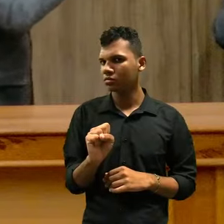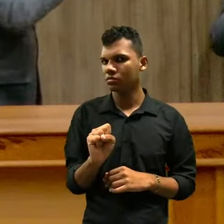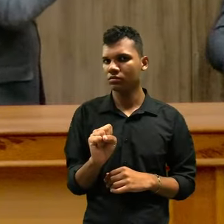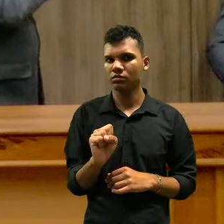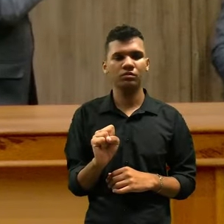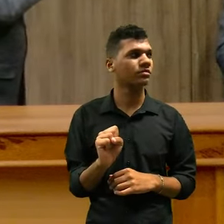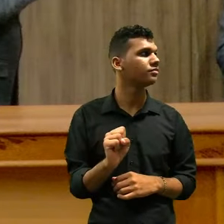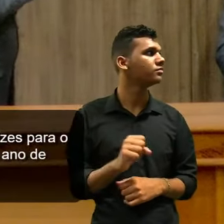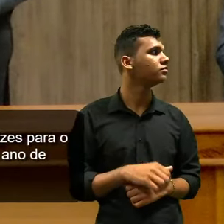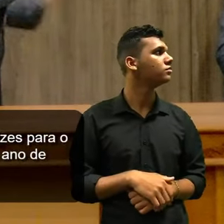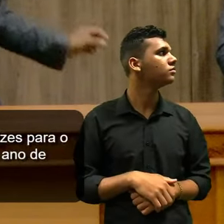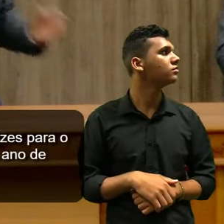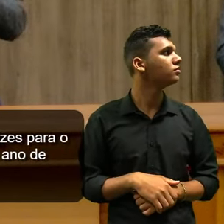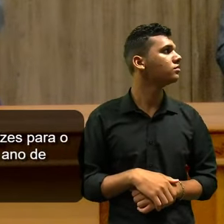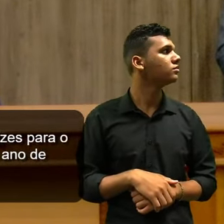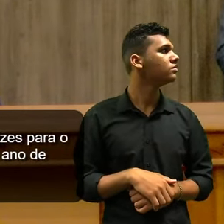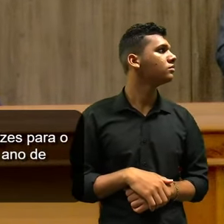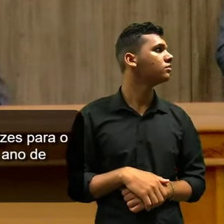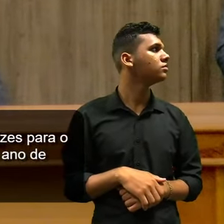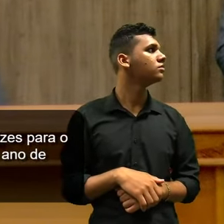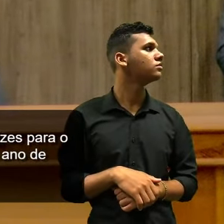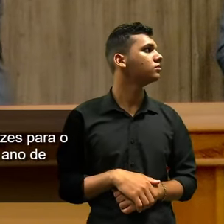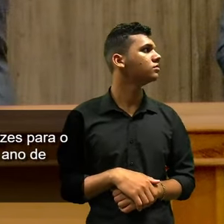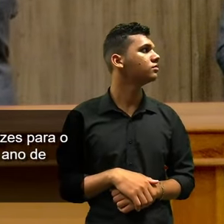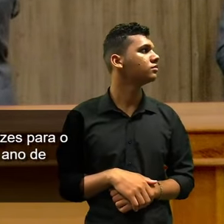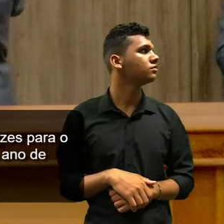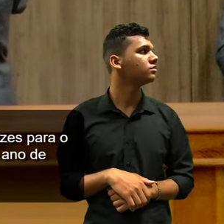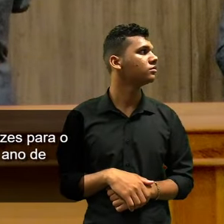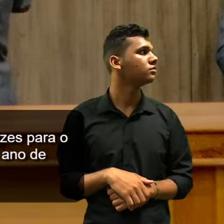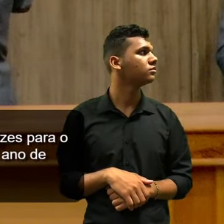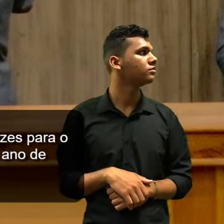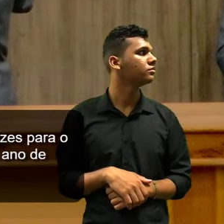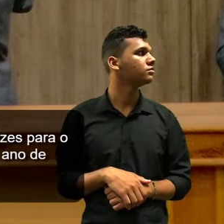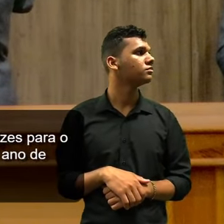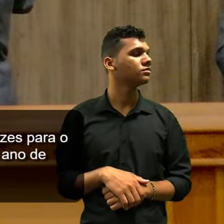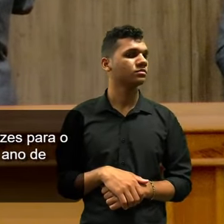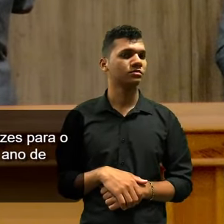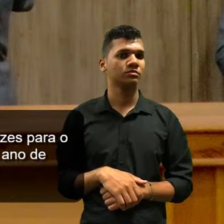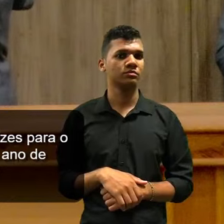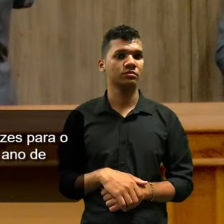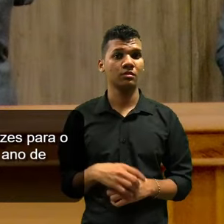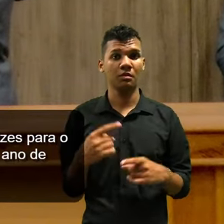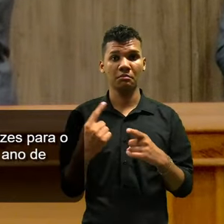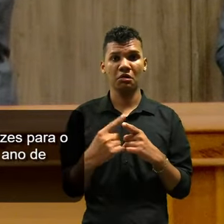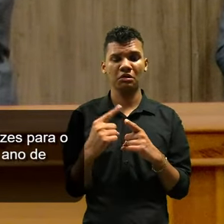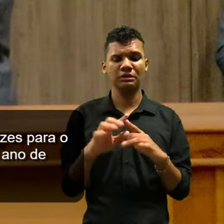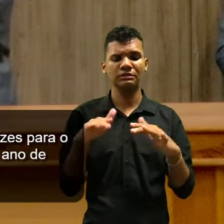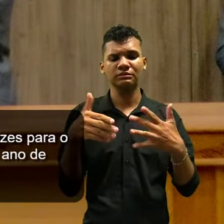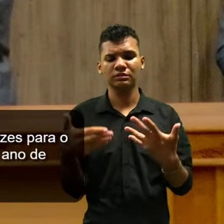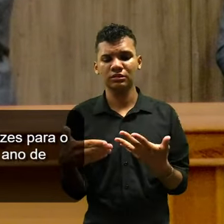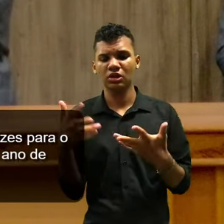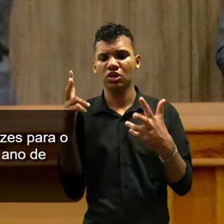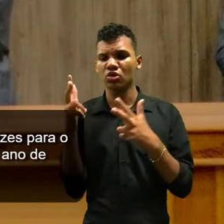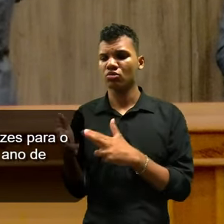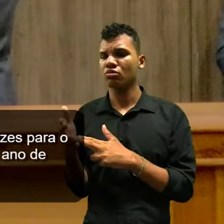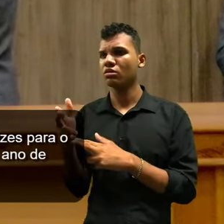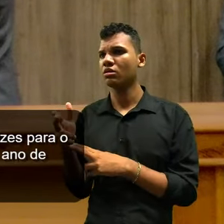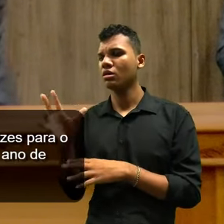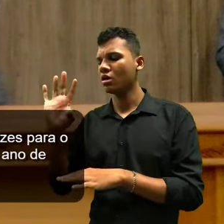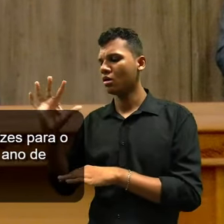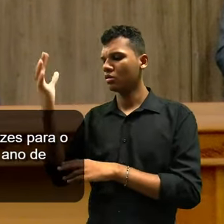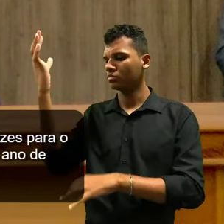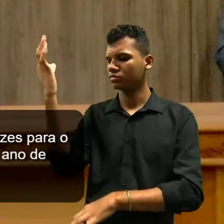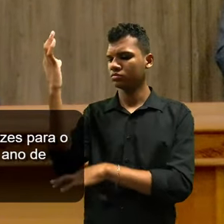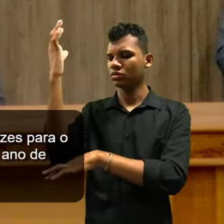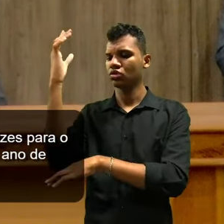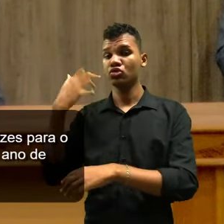Le Aí será vai porque será como árvore plantada junto às